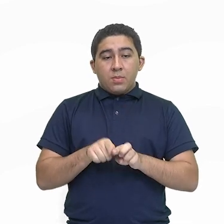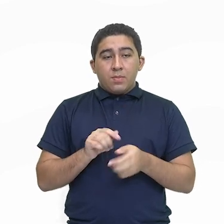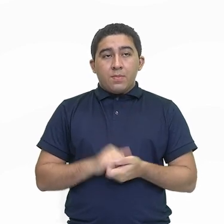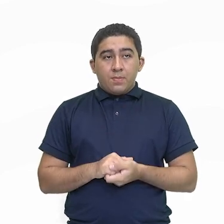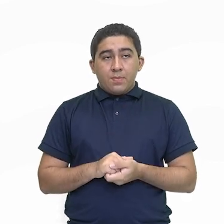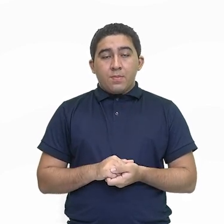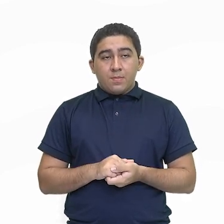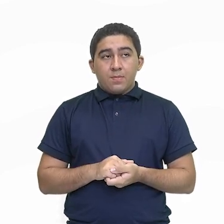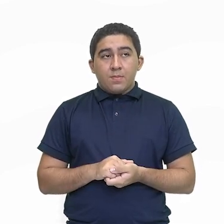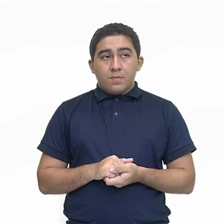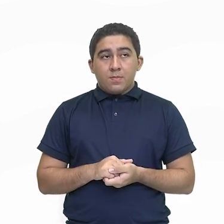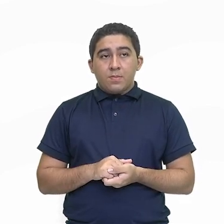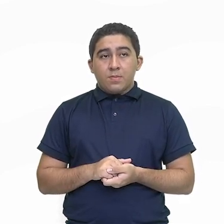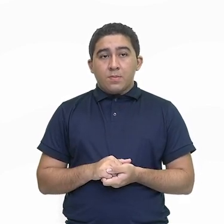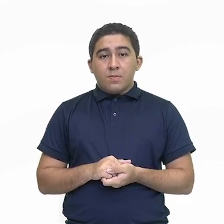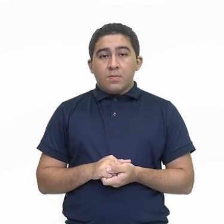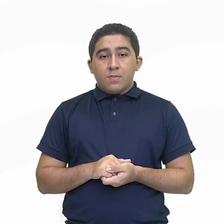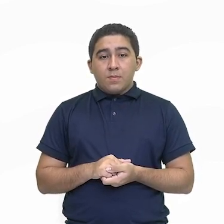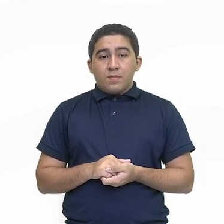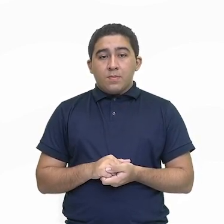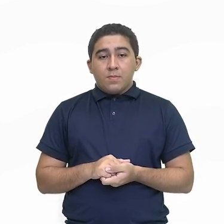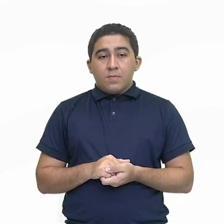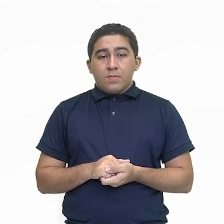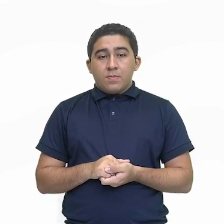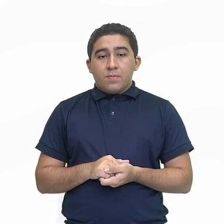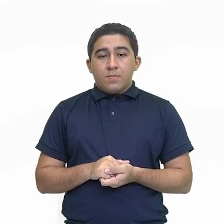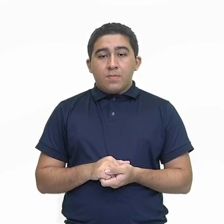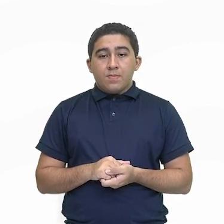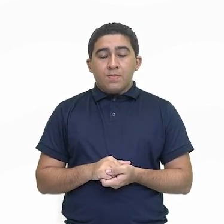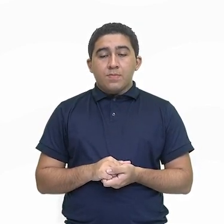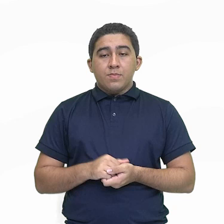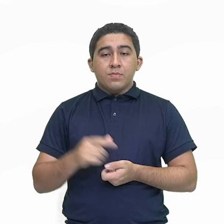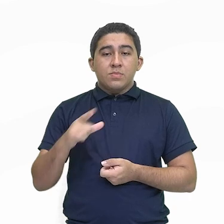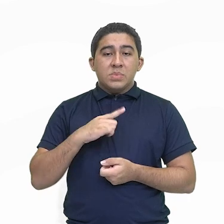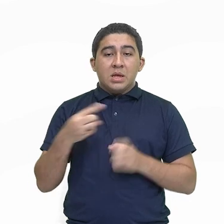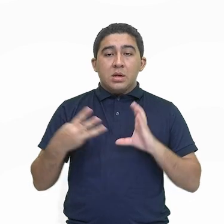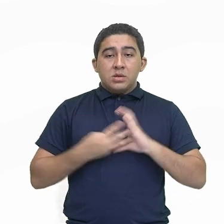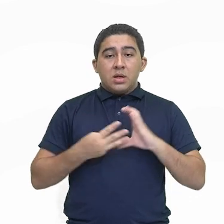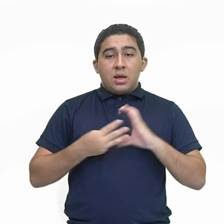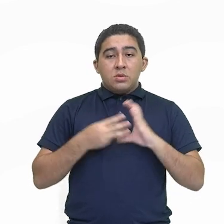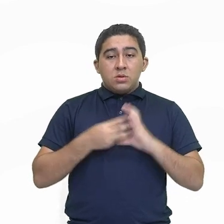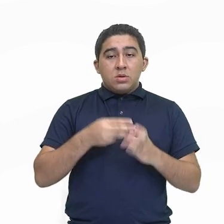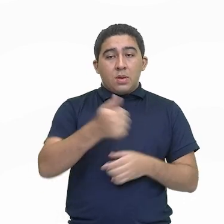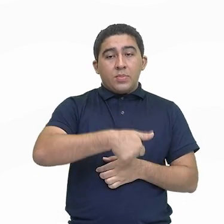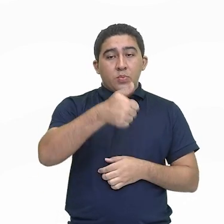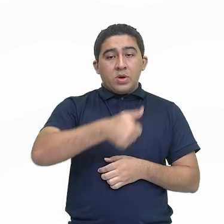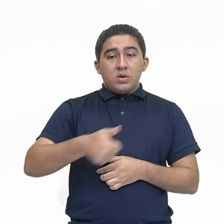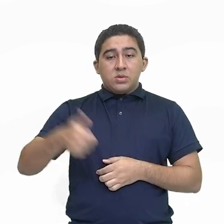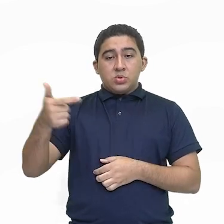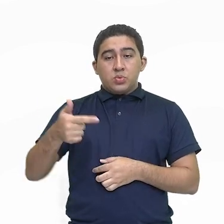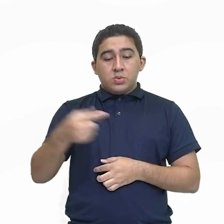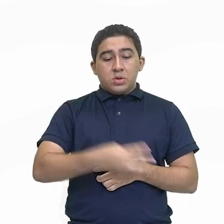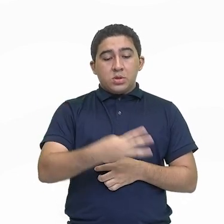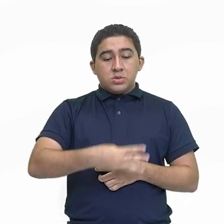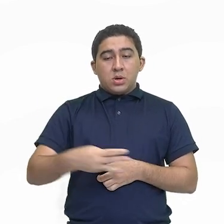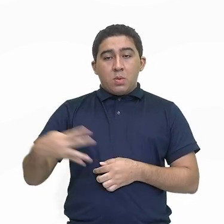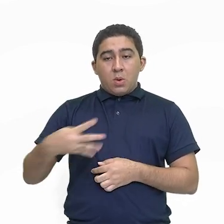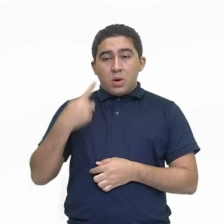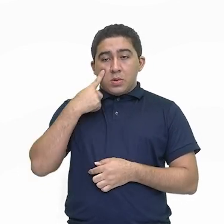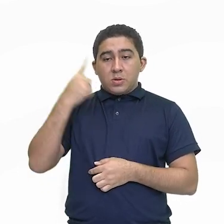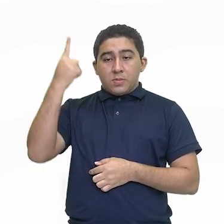Essas células no organismo, aí nós temos aí células do tipo linfócitos B, linfócitos